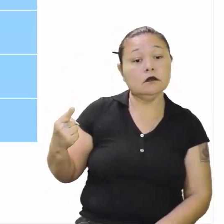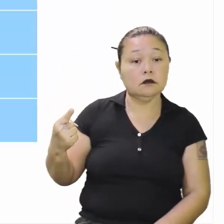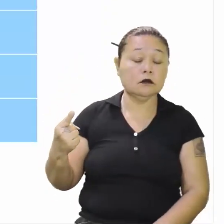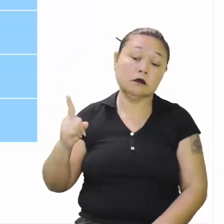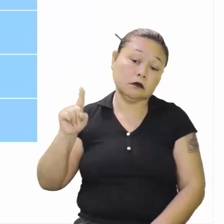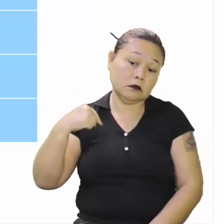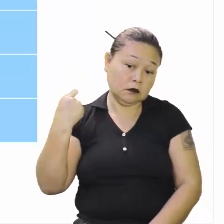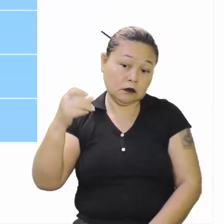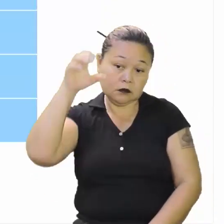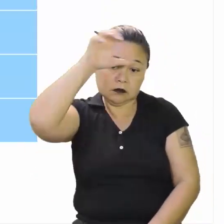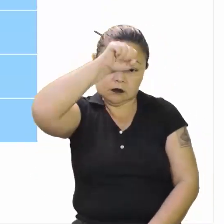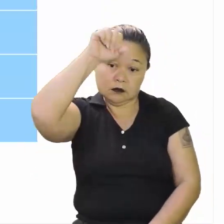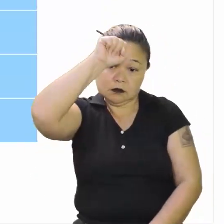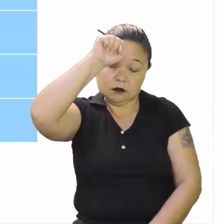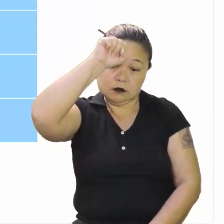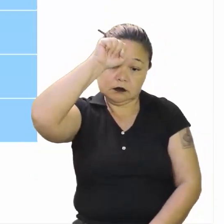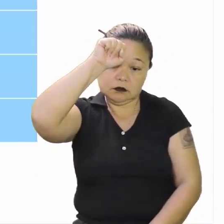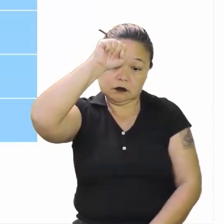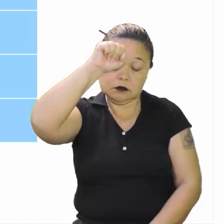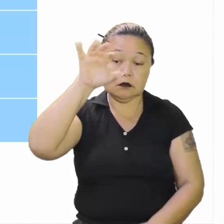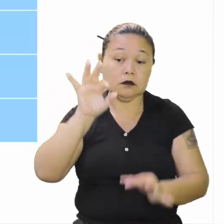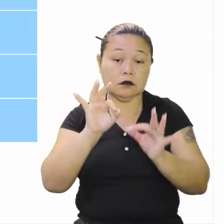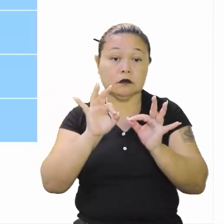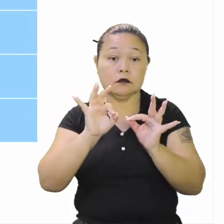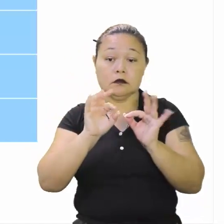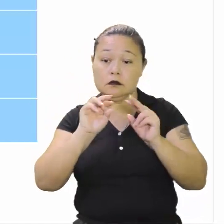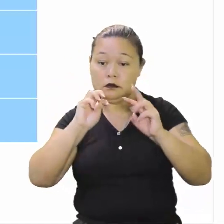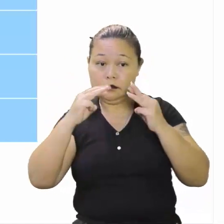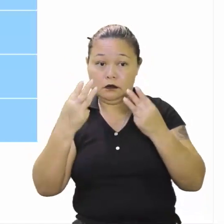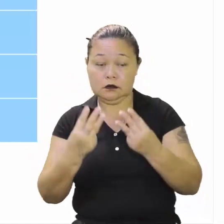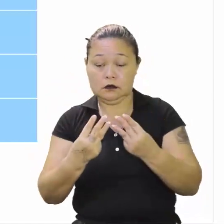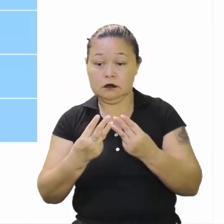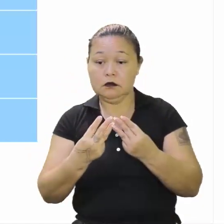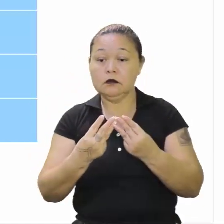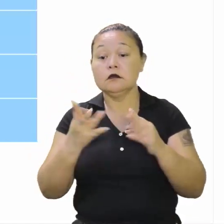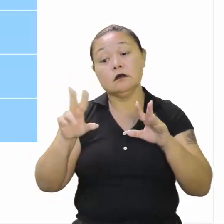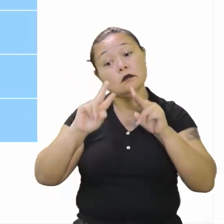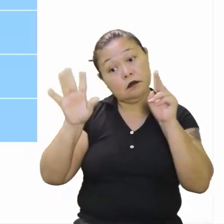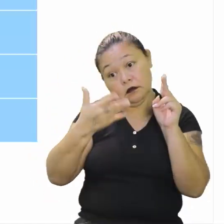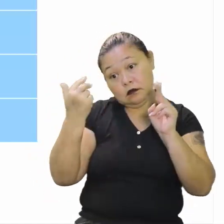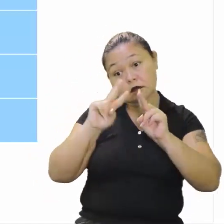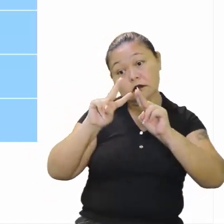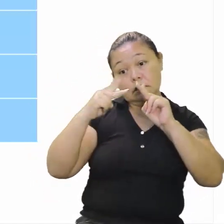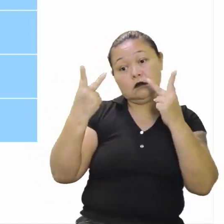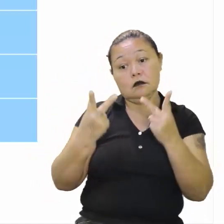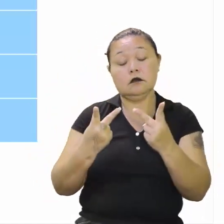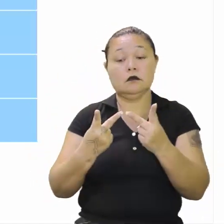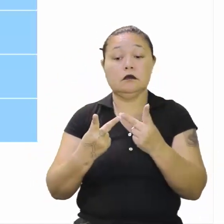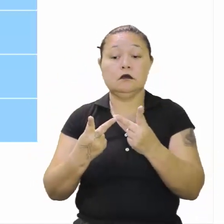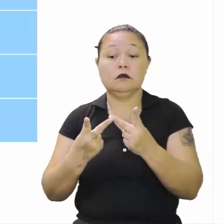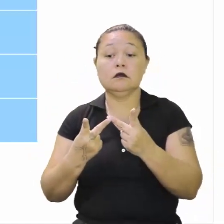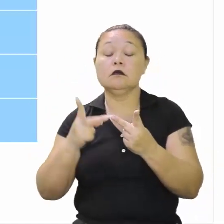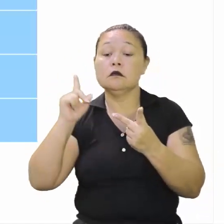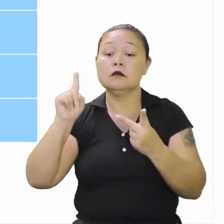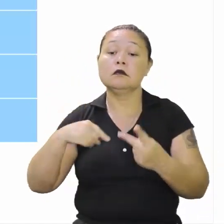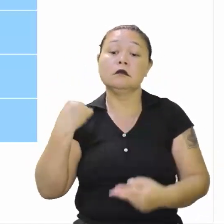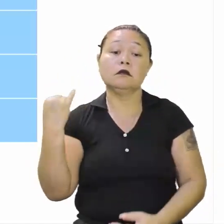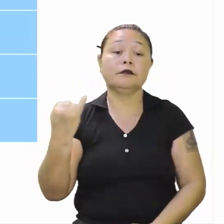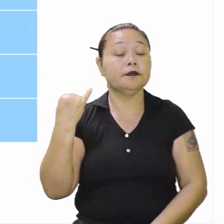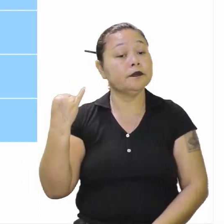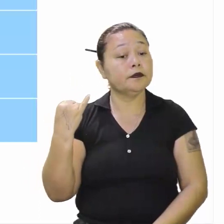nós aprendemos sobre massa, vamos para volume, que é uma grandeza muito